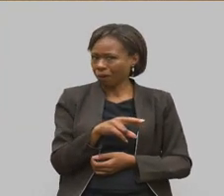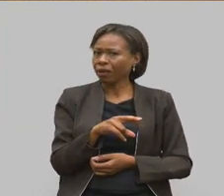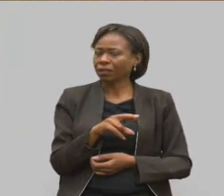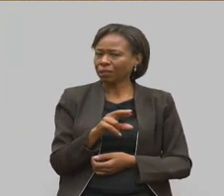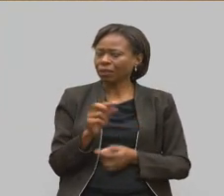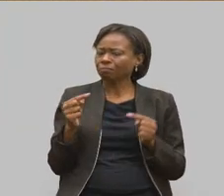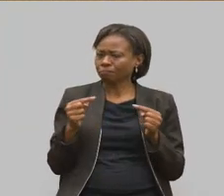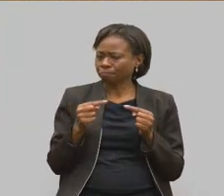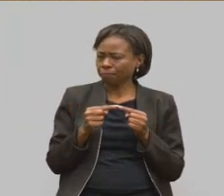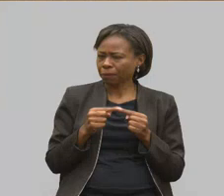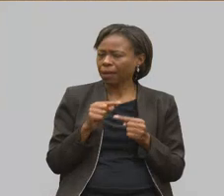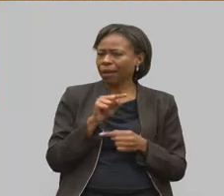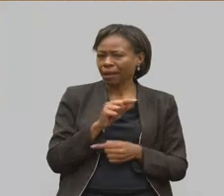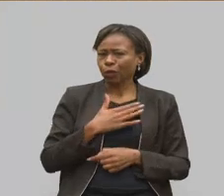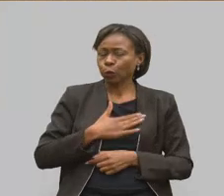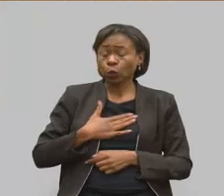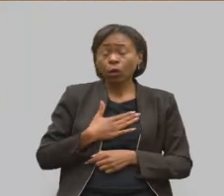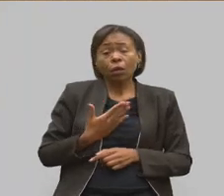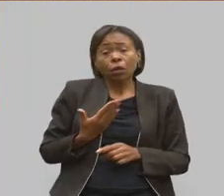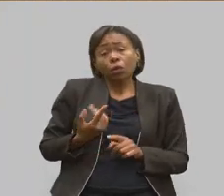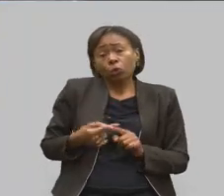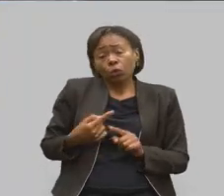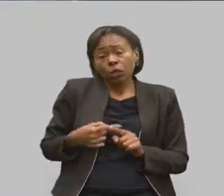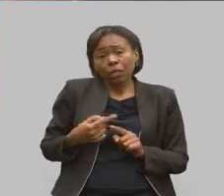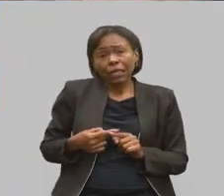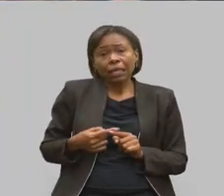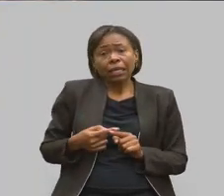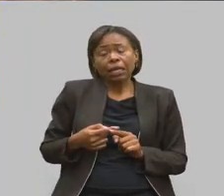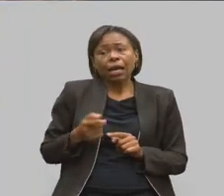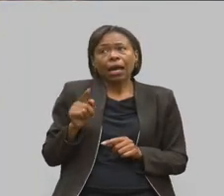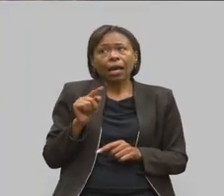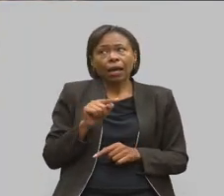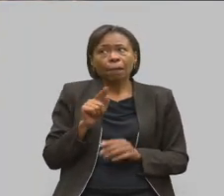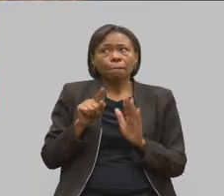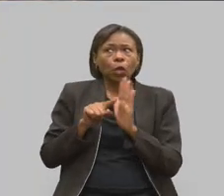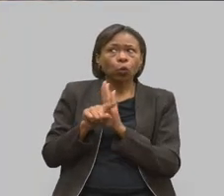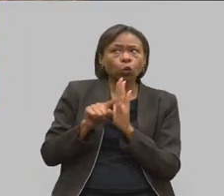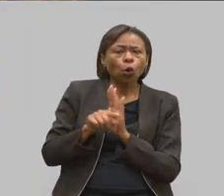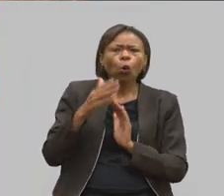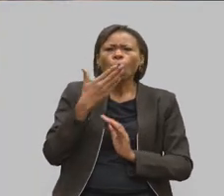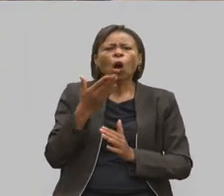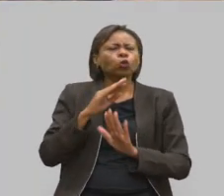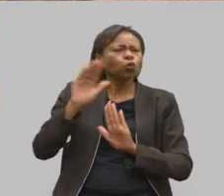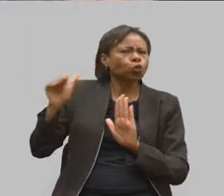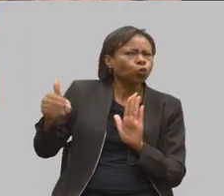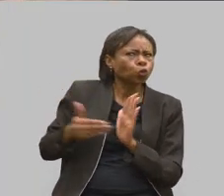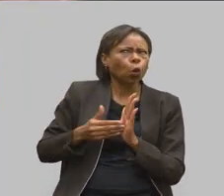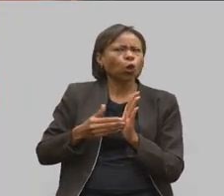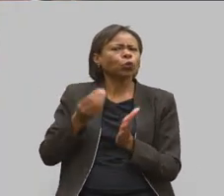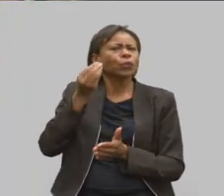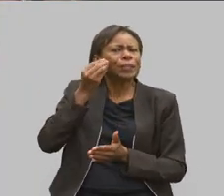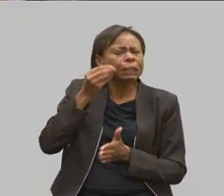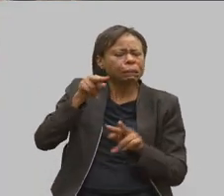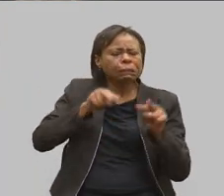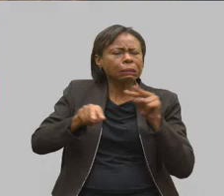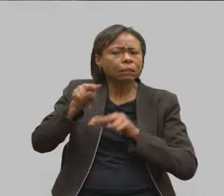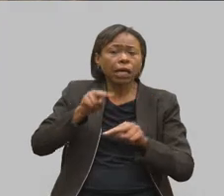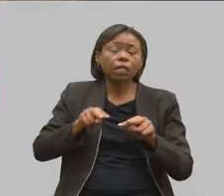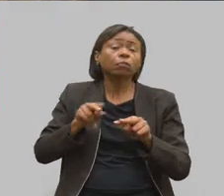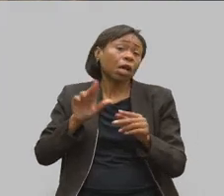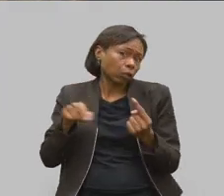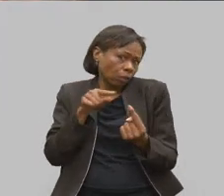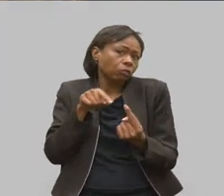porque eh por mais que ela tenha dito quais são todos os testes na verdade eu acho que o objetivo era esse mesmo Quais